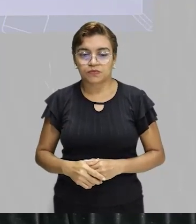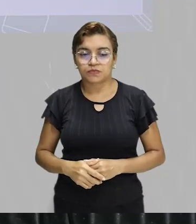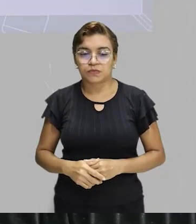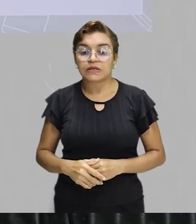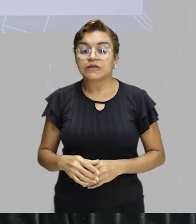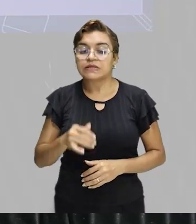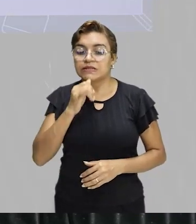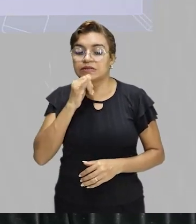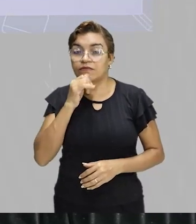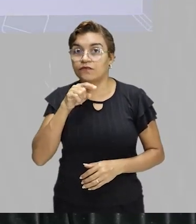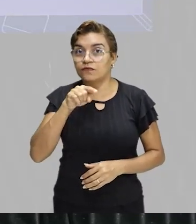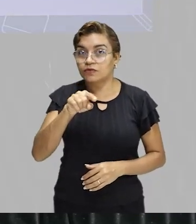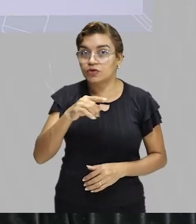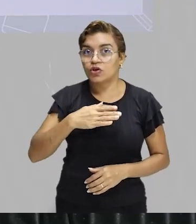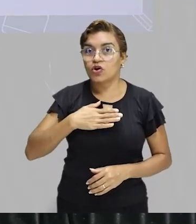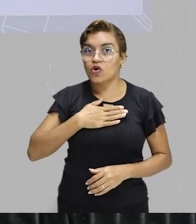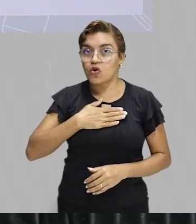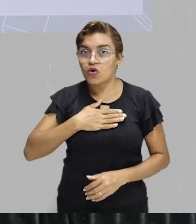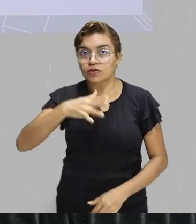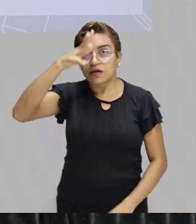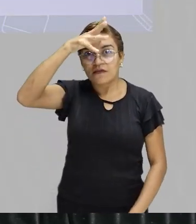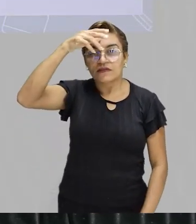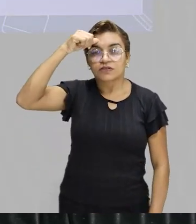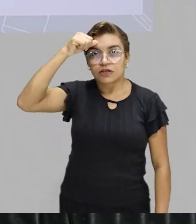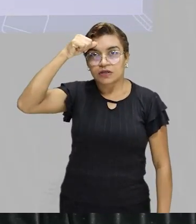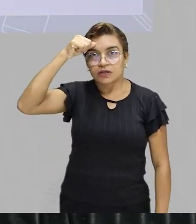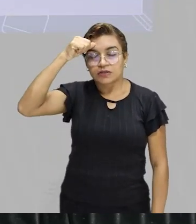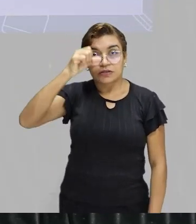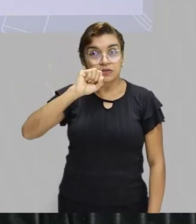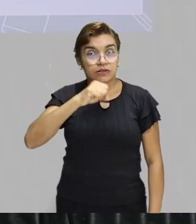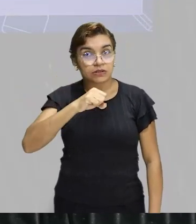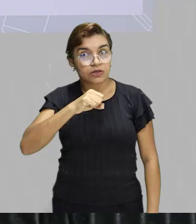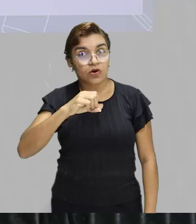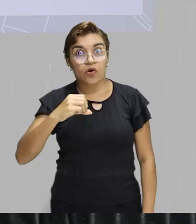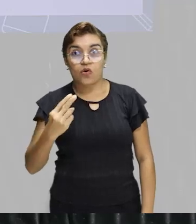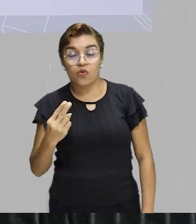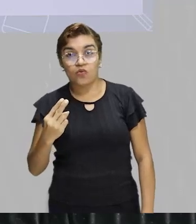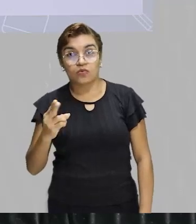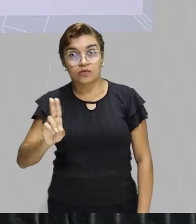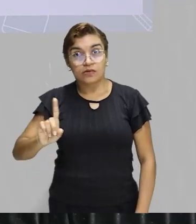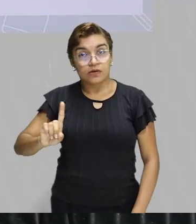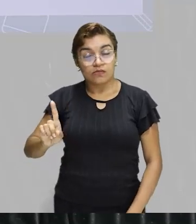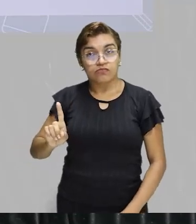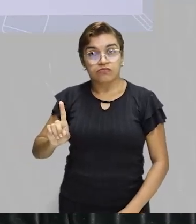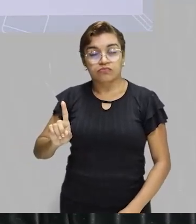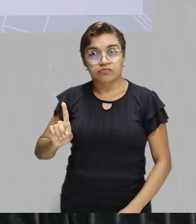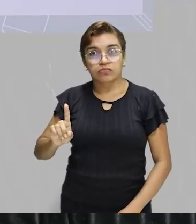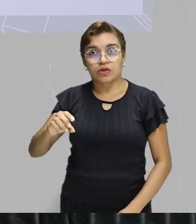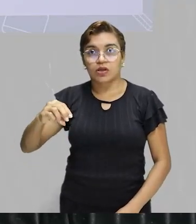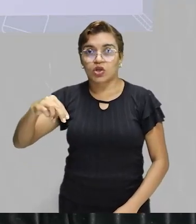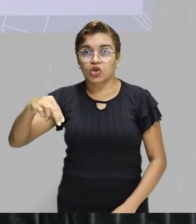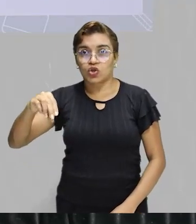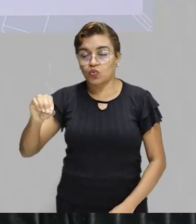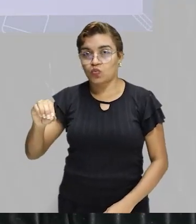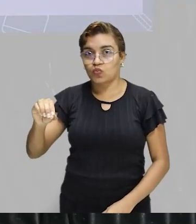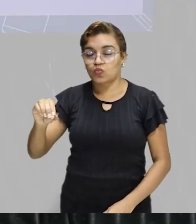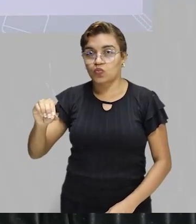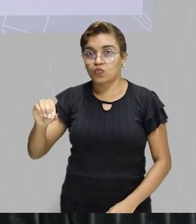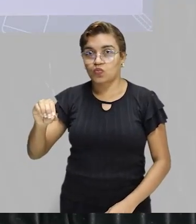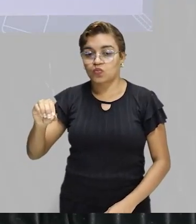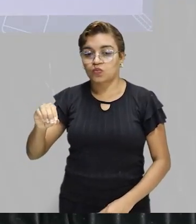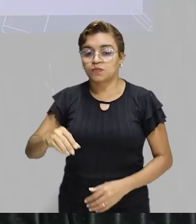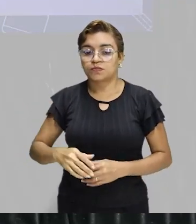você gosta de refrigerante? Yes. No. É aquele sim ou não para questões afirmativas ou